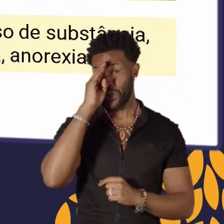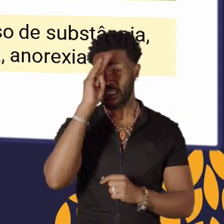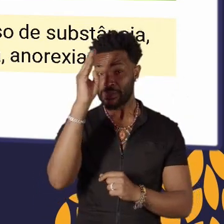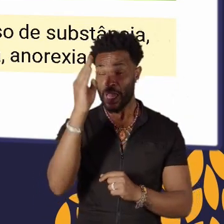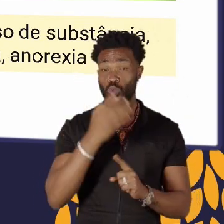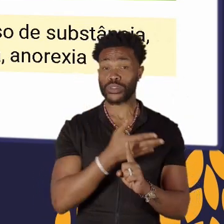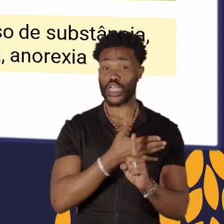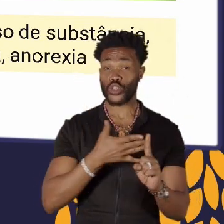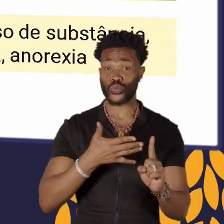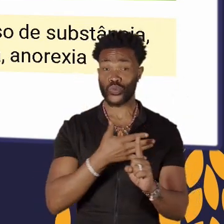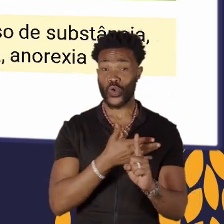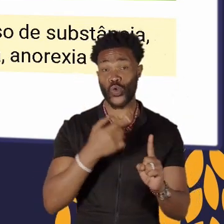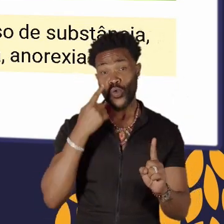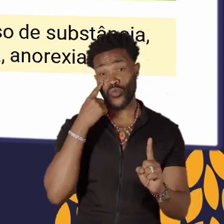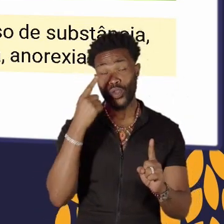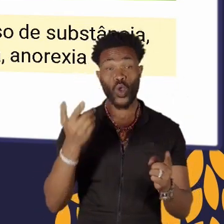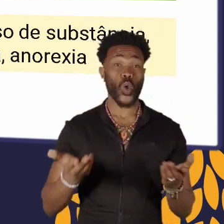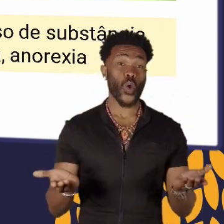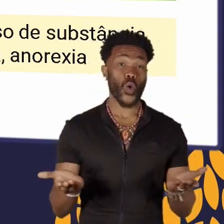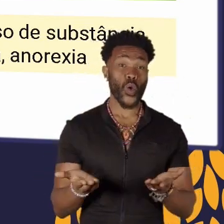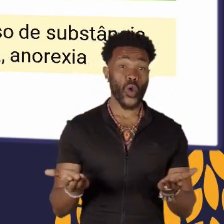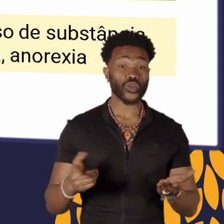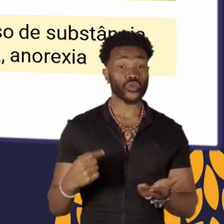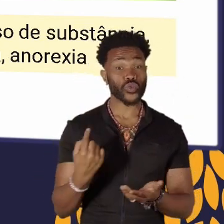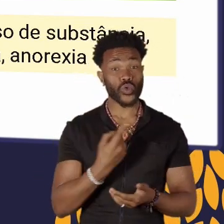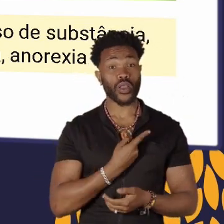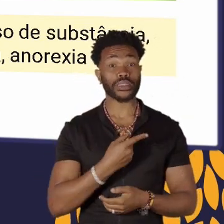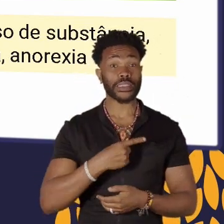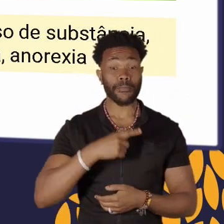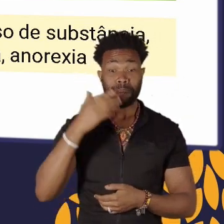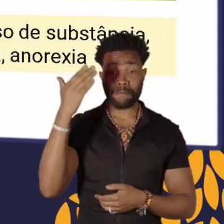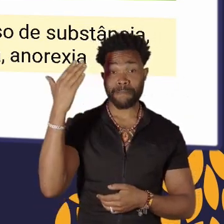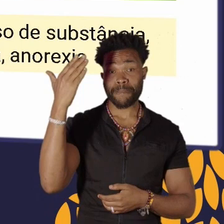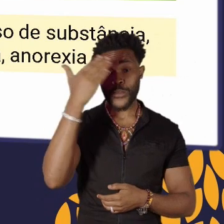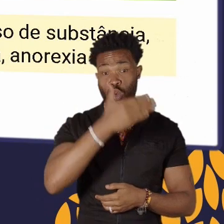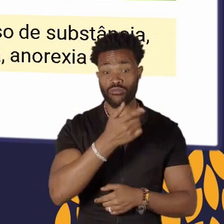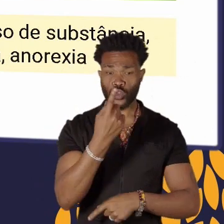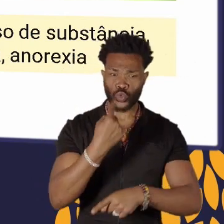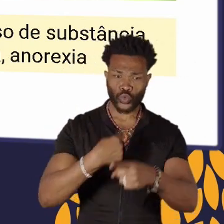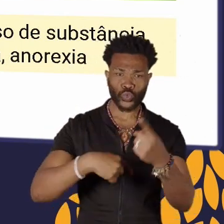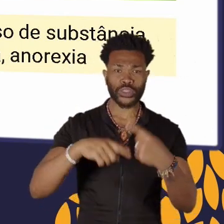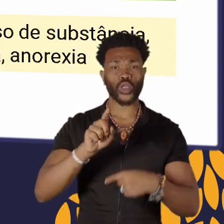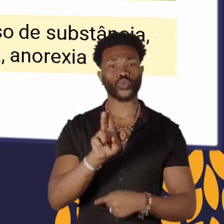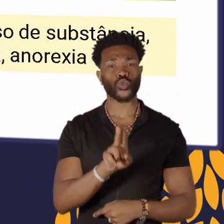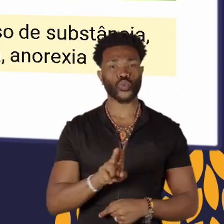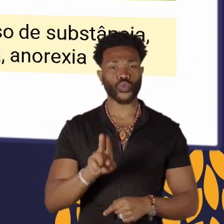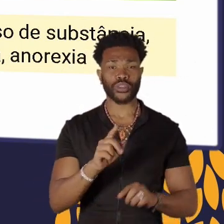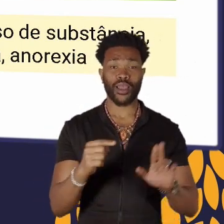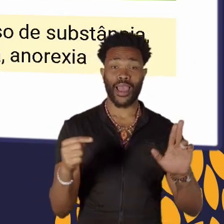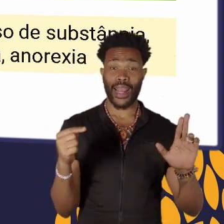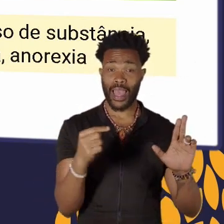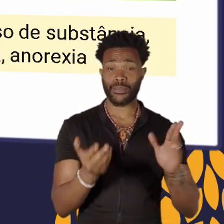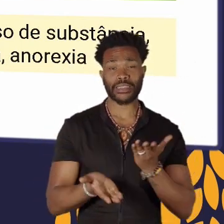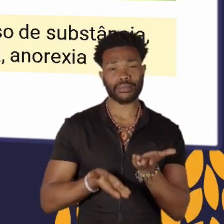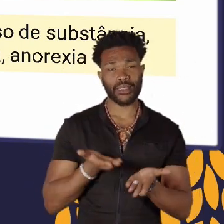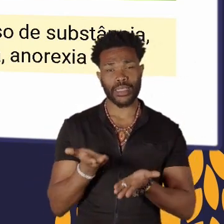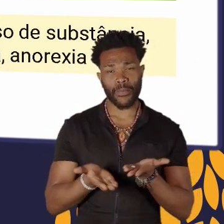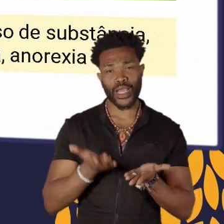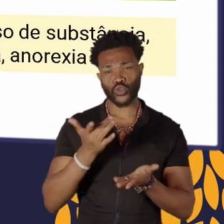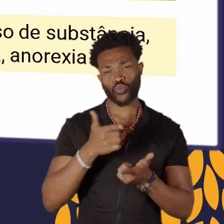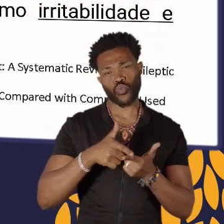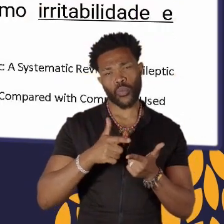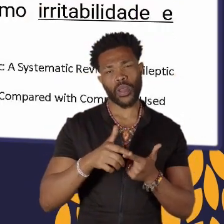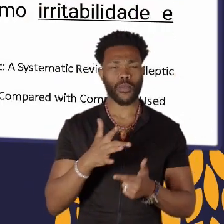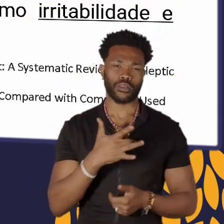transtornos, para a gente ver o que hoje a gente tem de evidência de sucesso do uso da cannabis para fins terapêuticos para esses